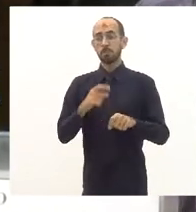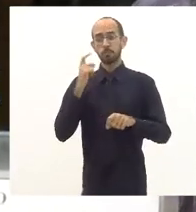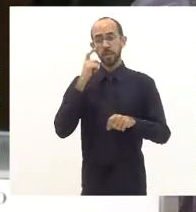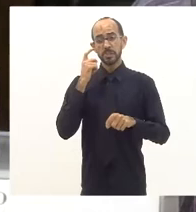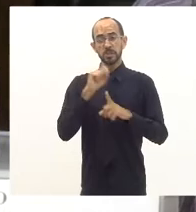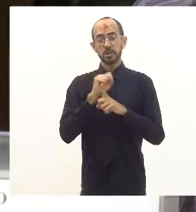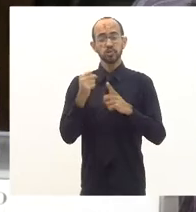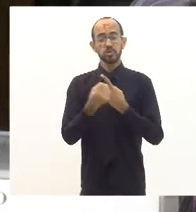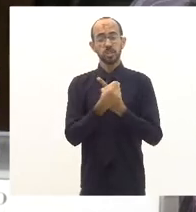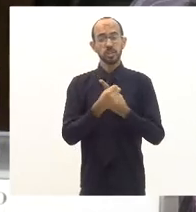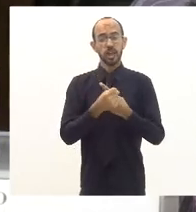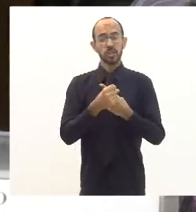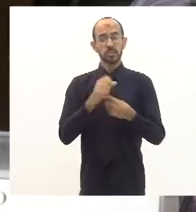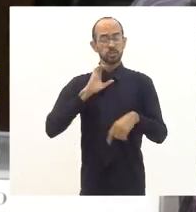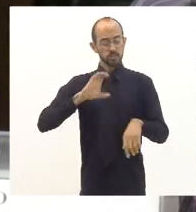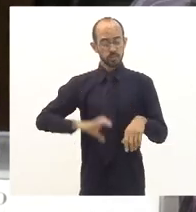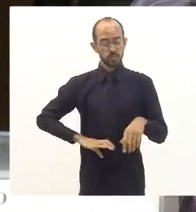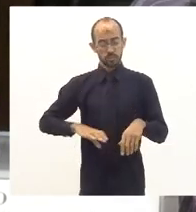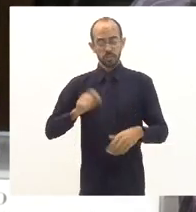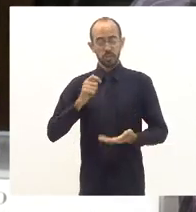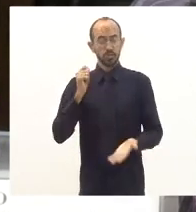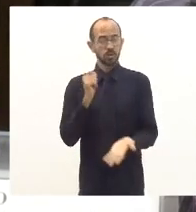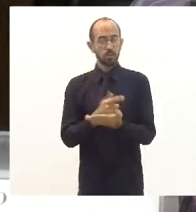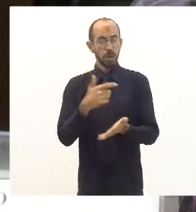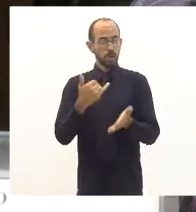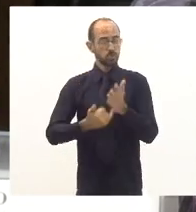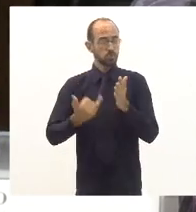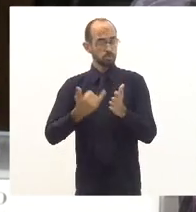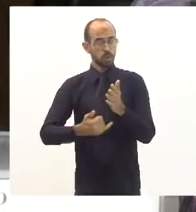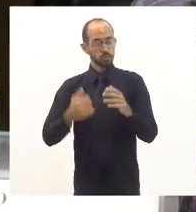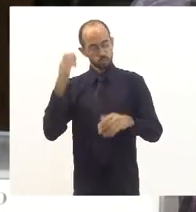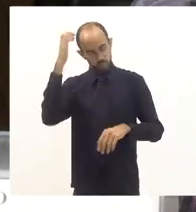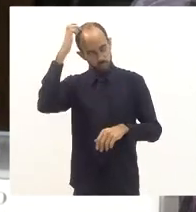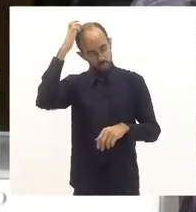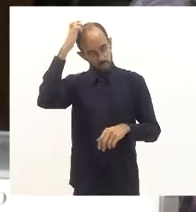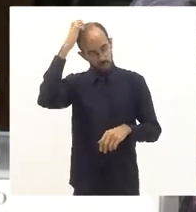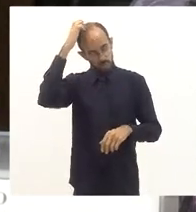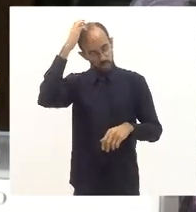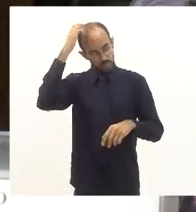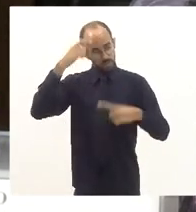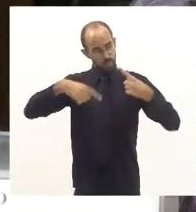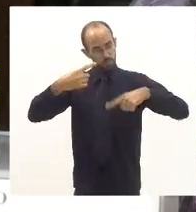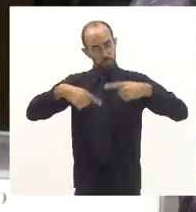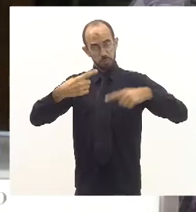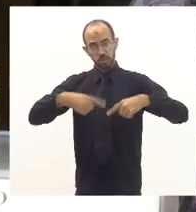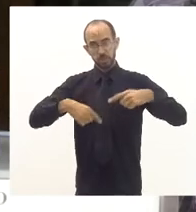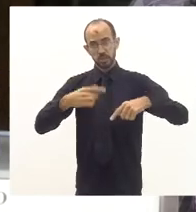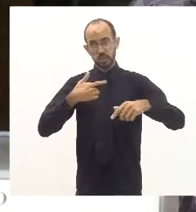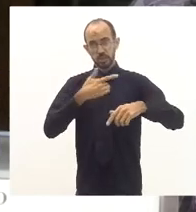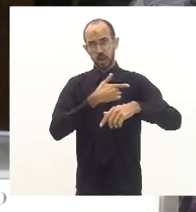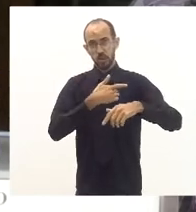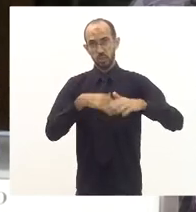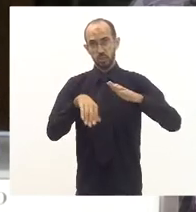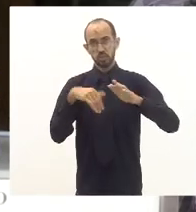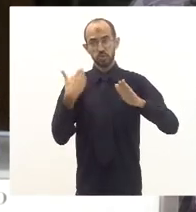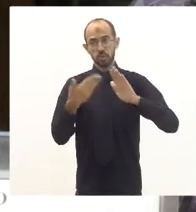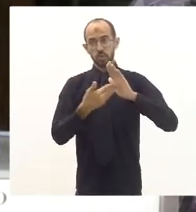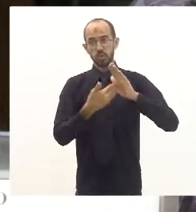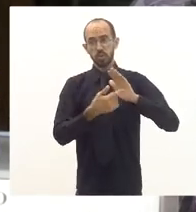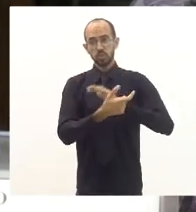da cidadania e do consumidor. Nós estamos com a política de saúde integral criada em 2011. Nós estamos